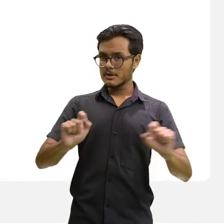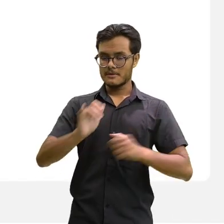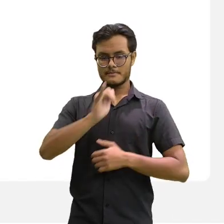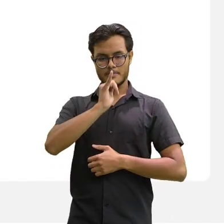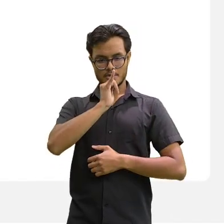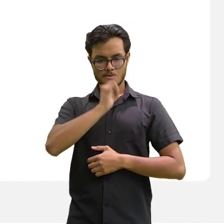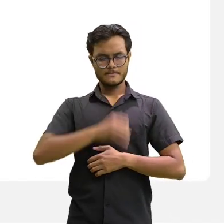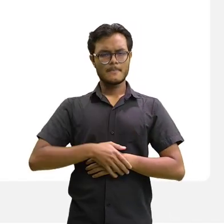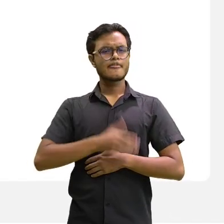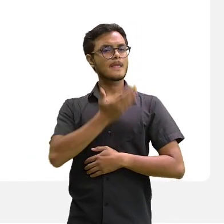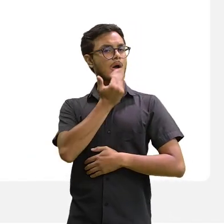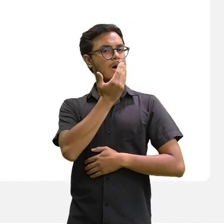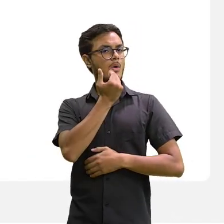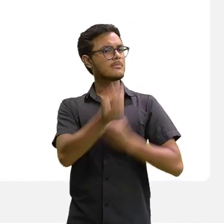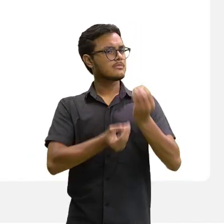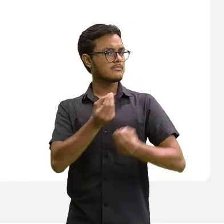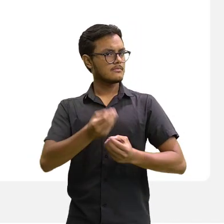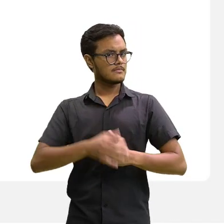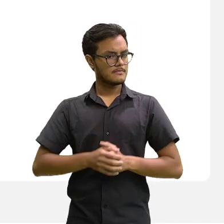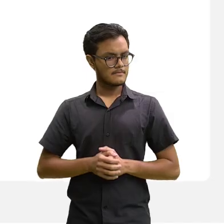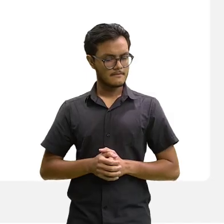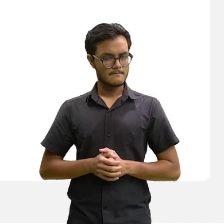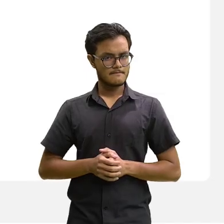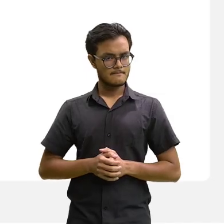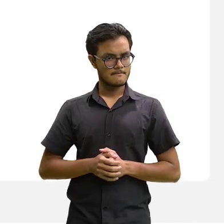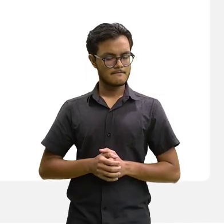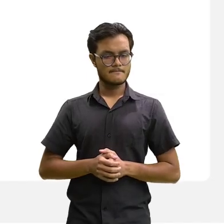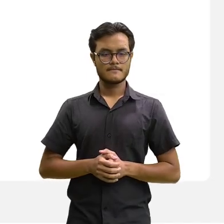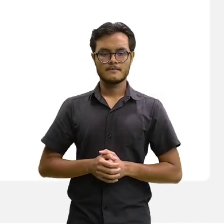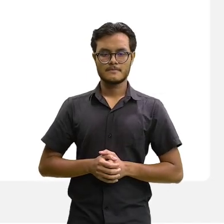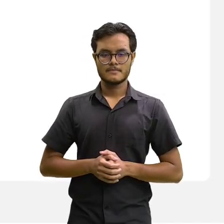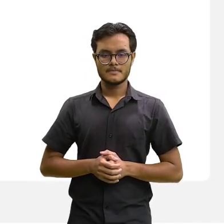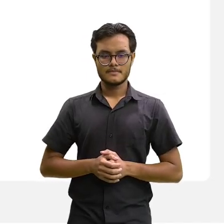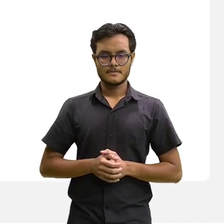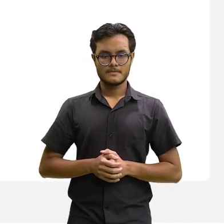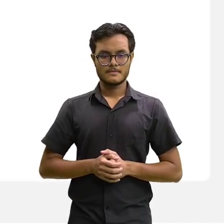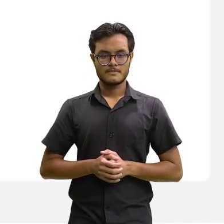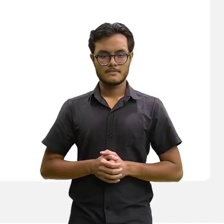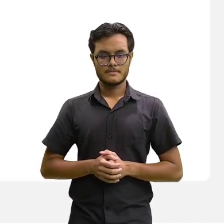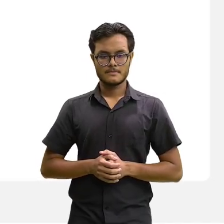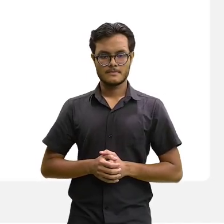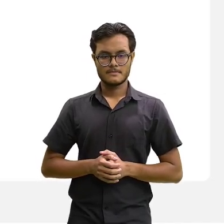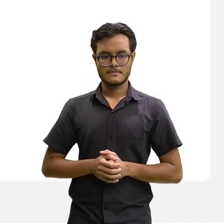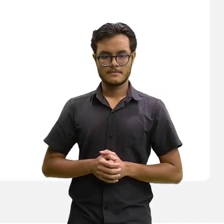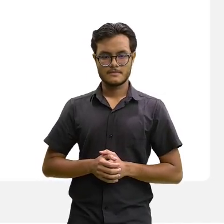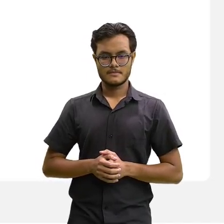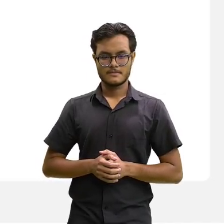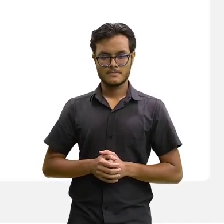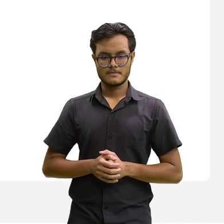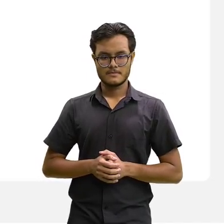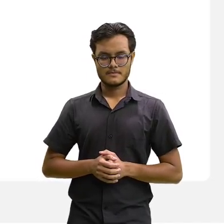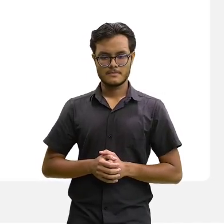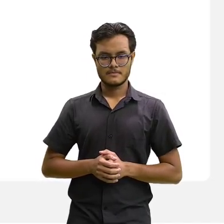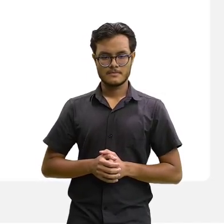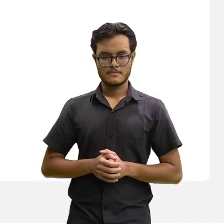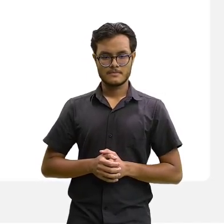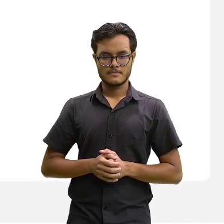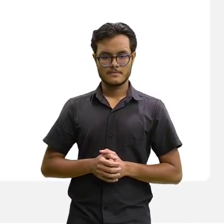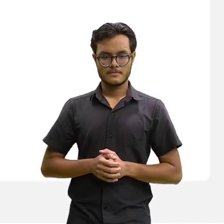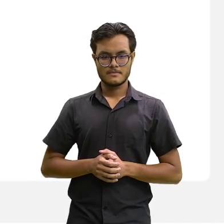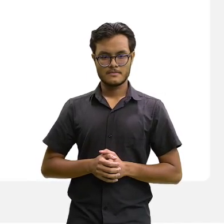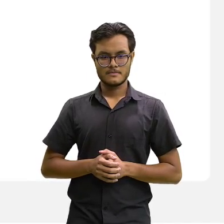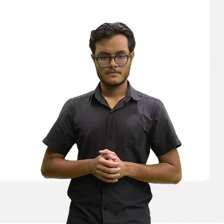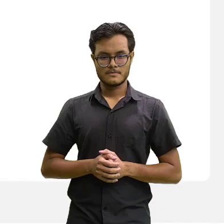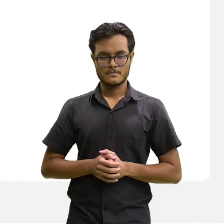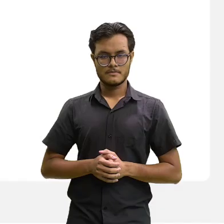a gente engole os alimentos, o que acontece? Você vai